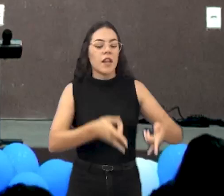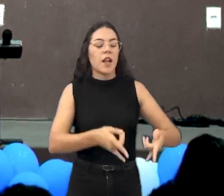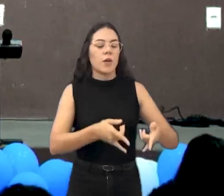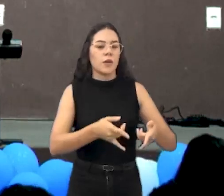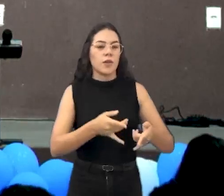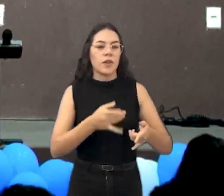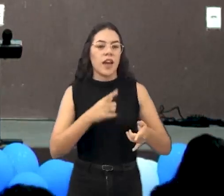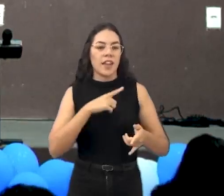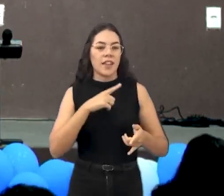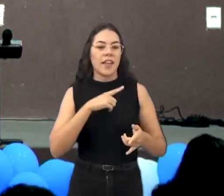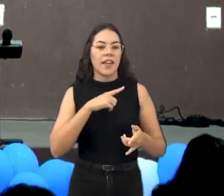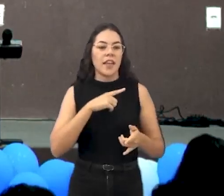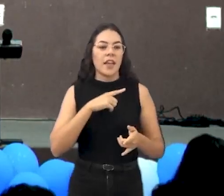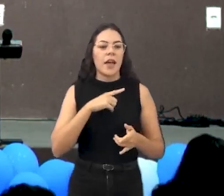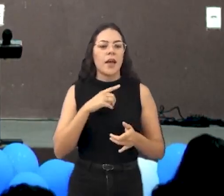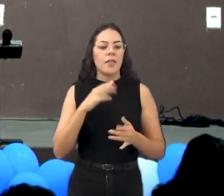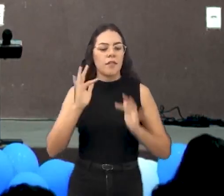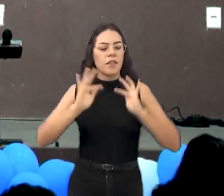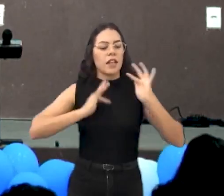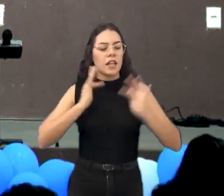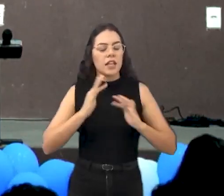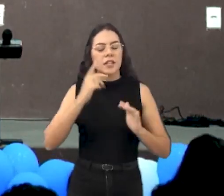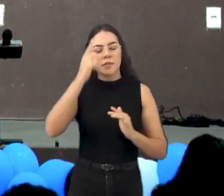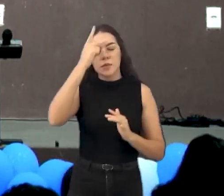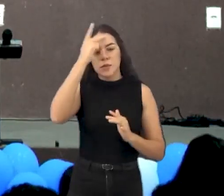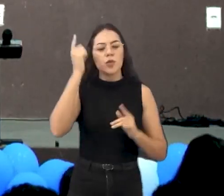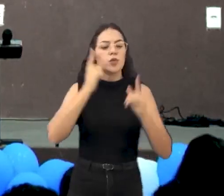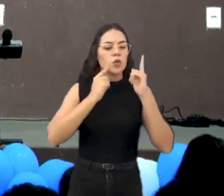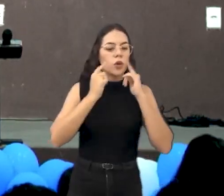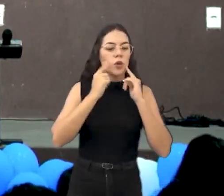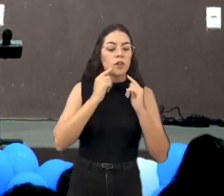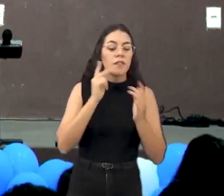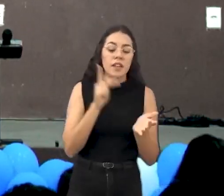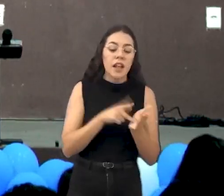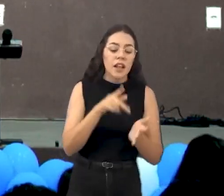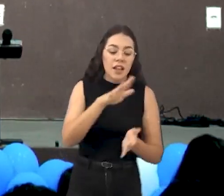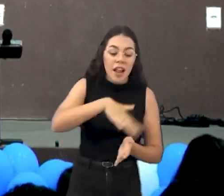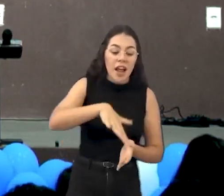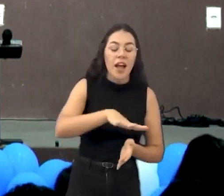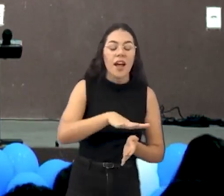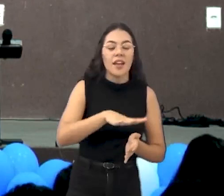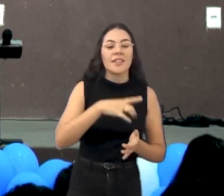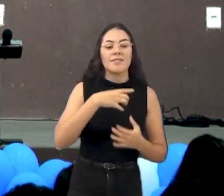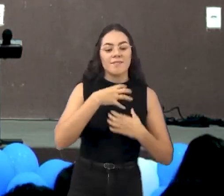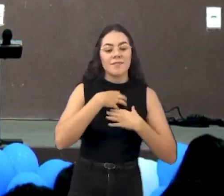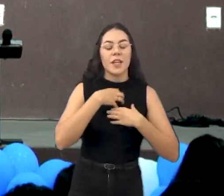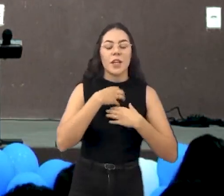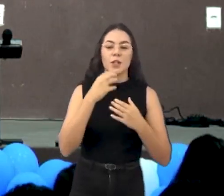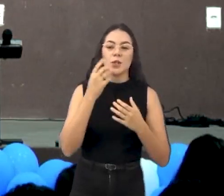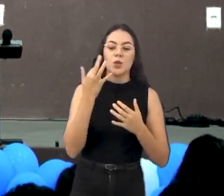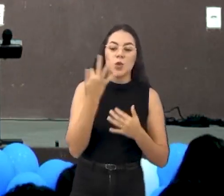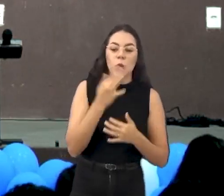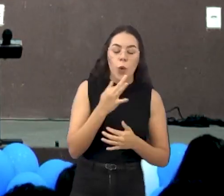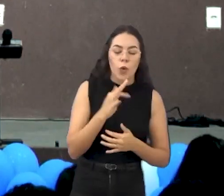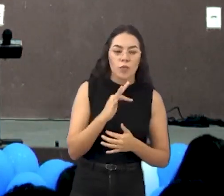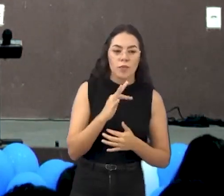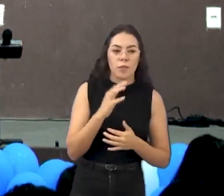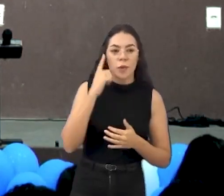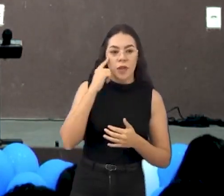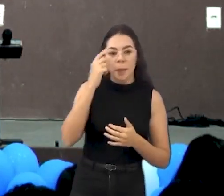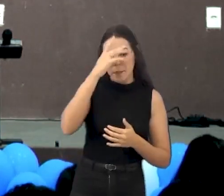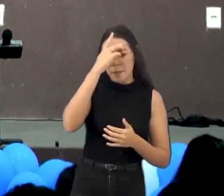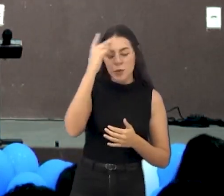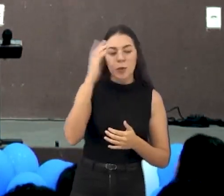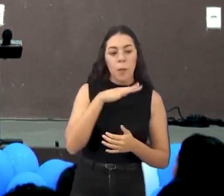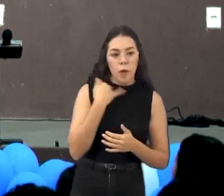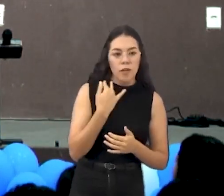choram. Realmente as pessoas estão sentindo dor ali. Não fomos projetados para a morte. Mas esse texto não é